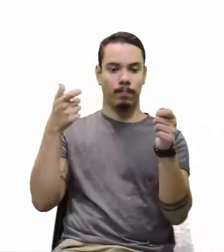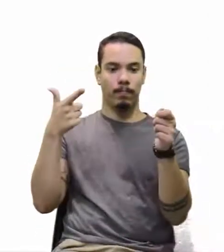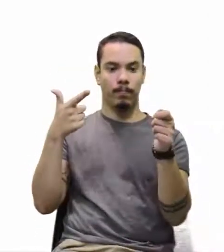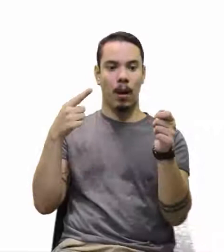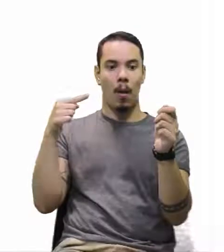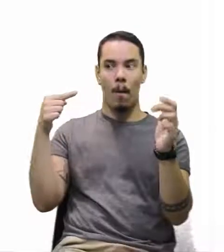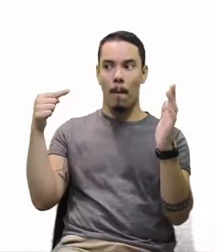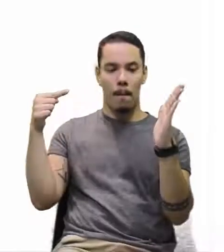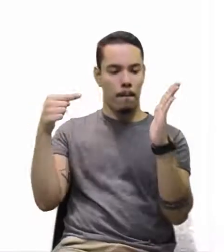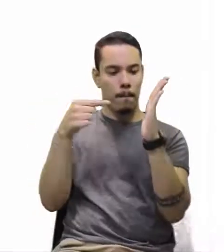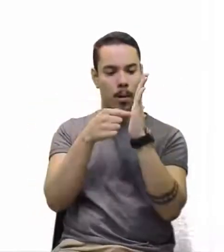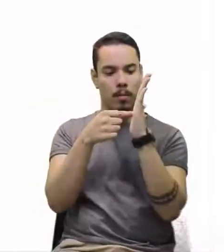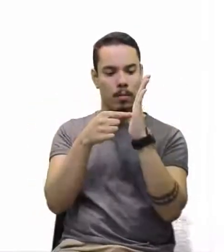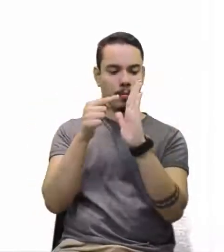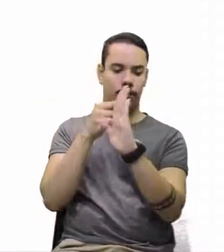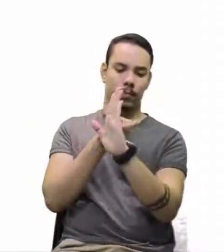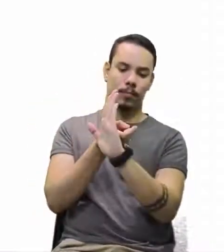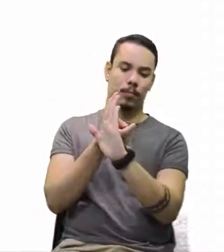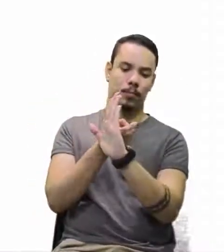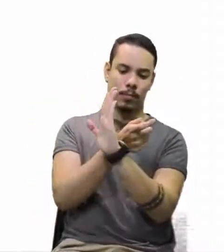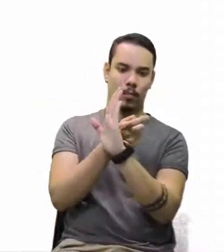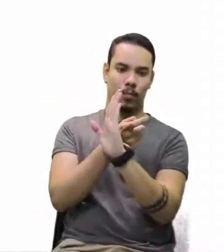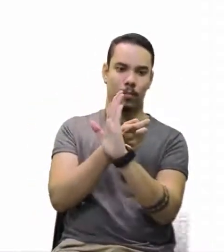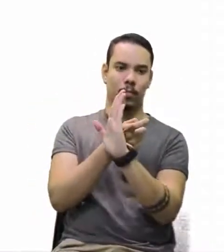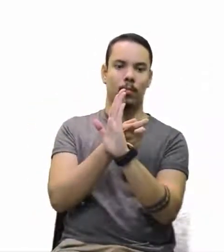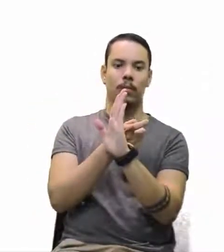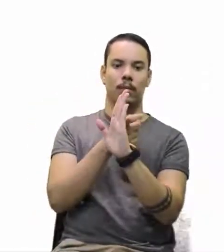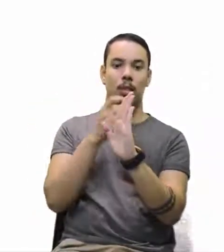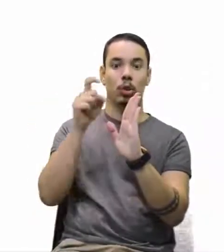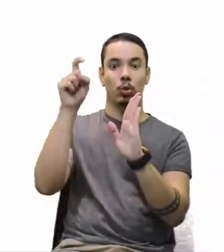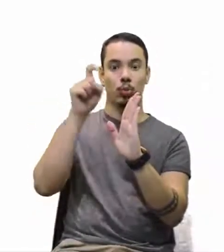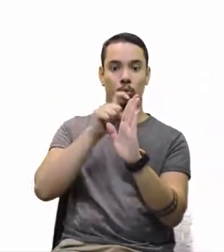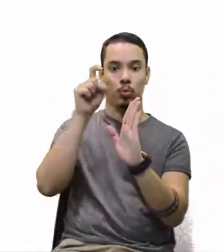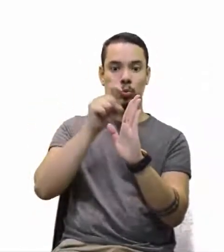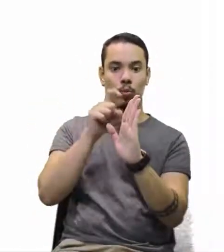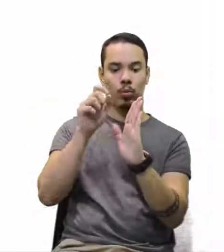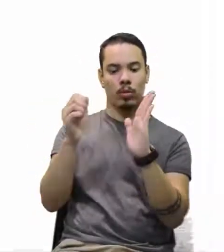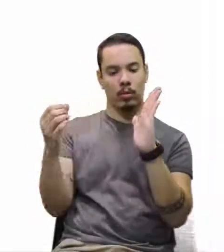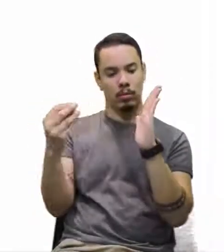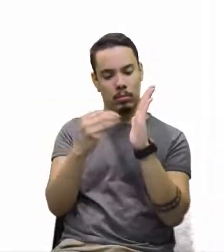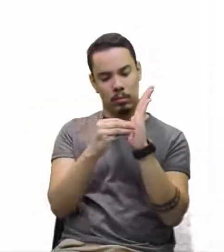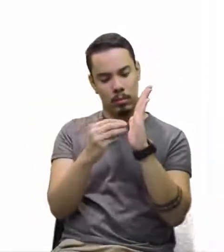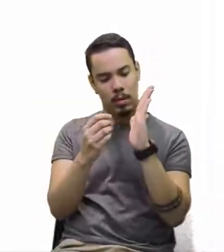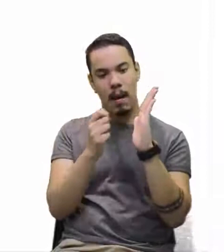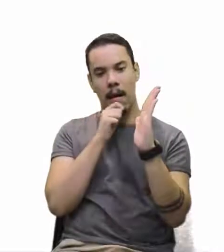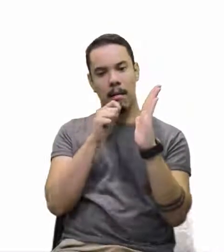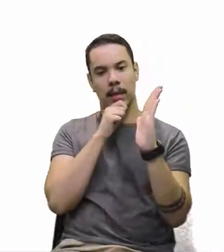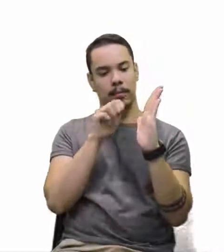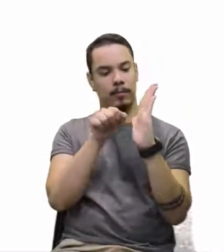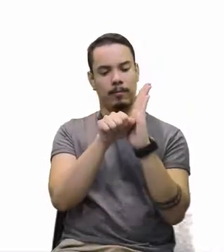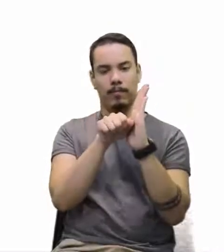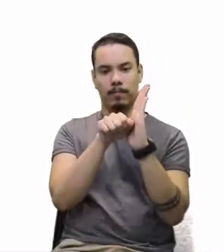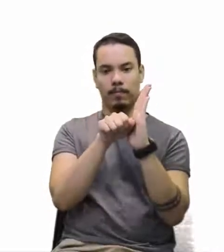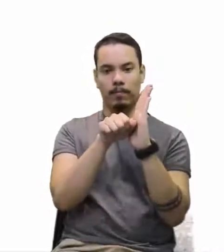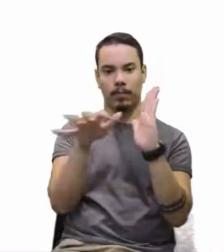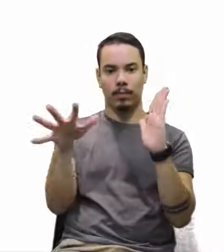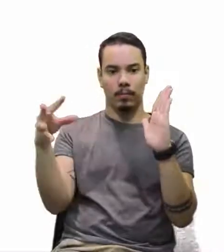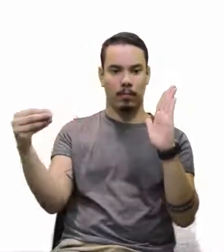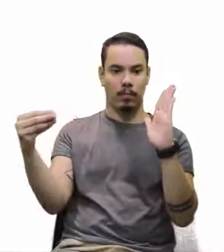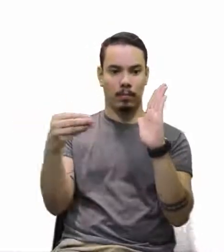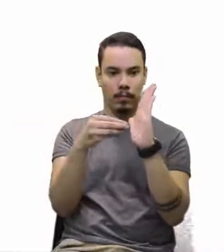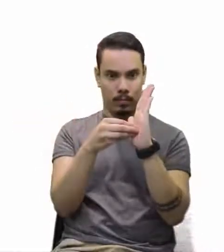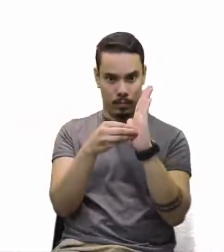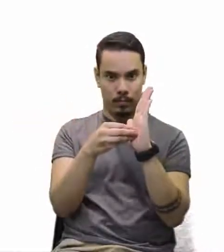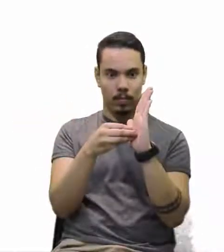furar e vai sair uma pontinha. E xizinho seria as penas atrás que nós temos da flecha, onde estaria entrando.